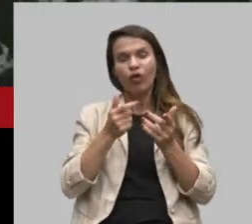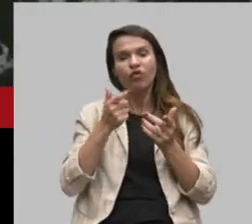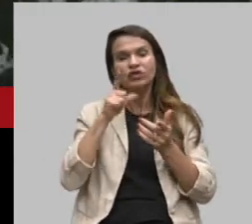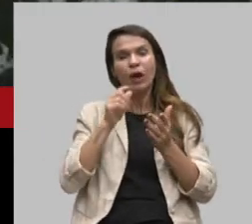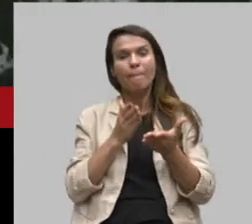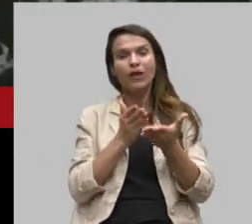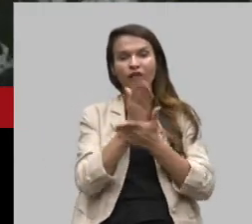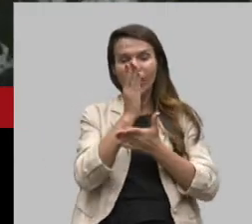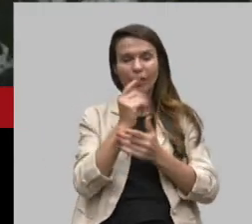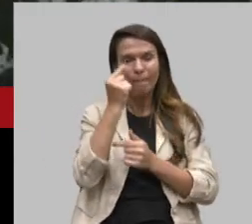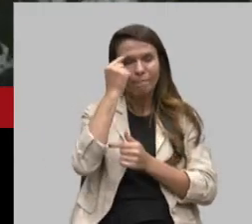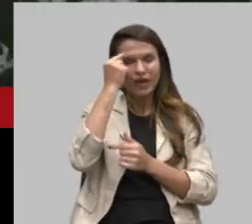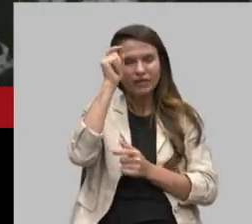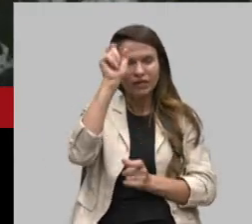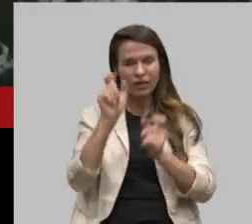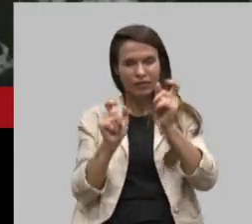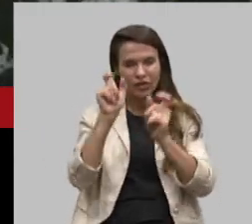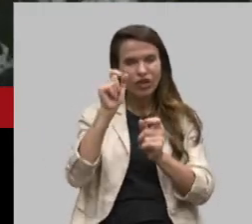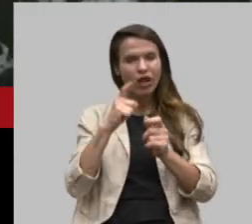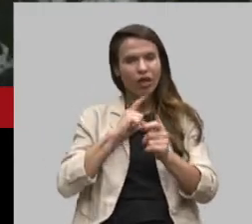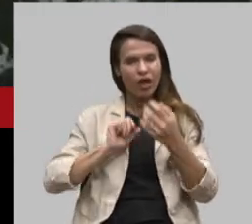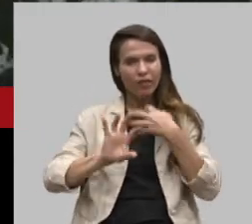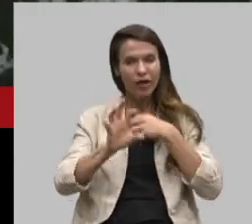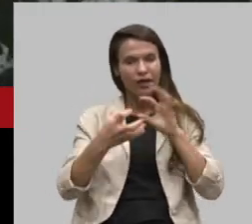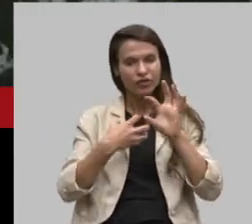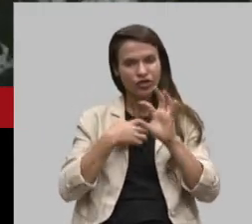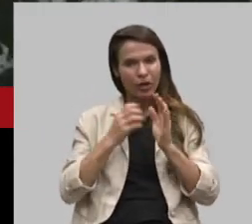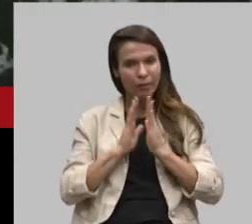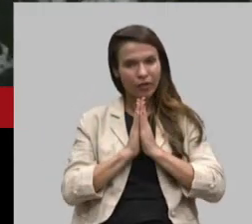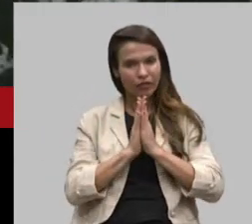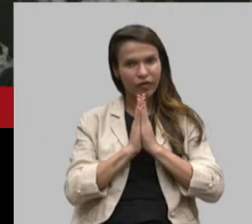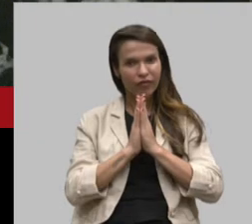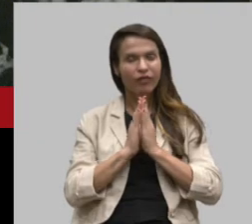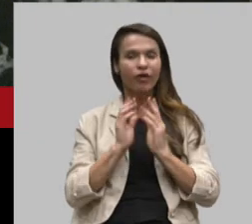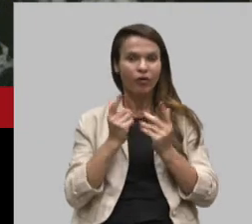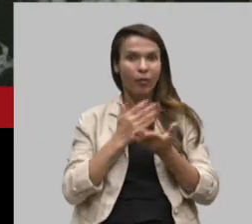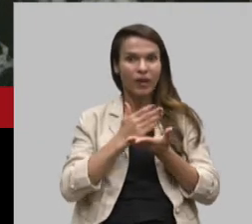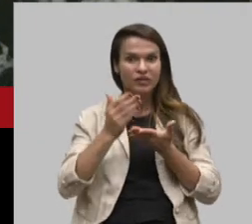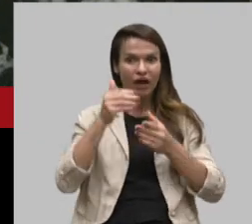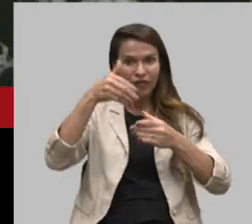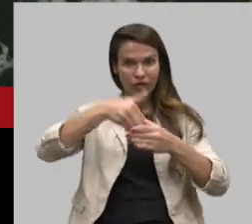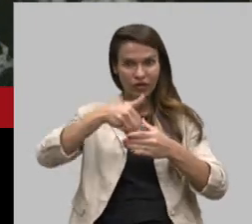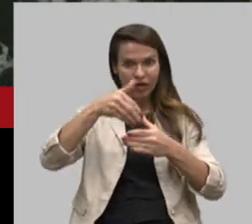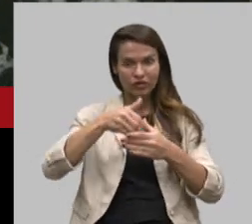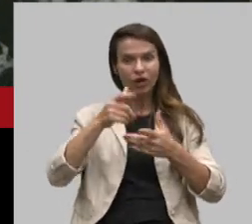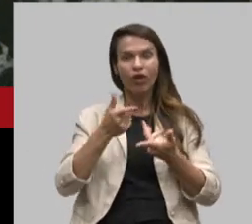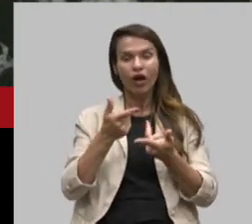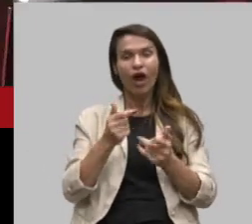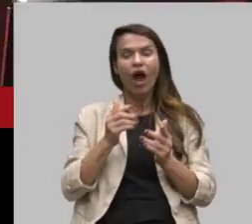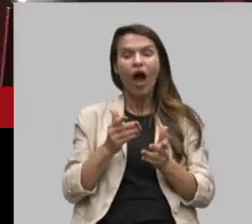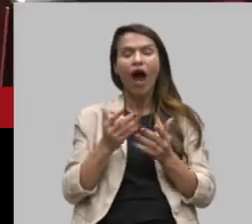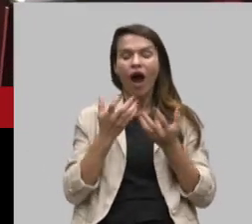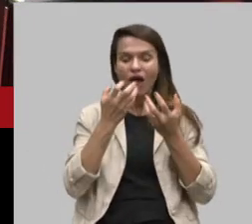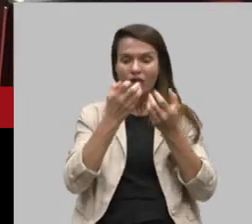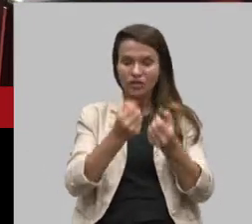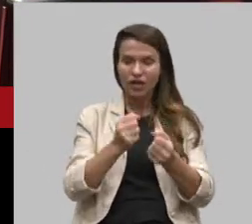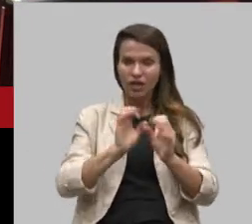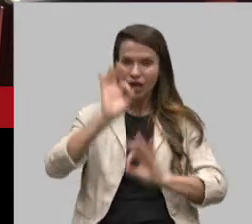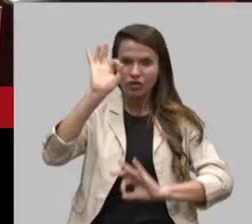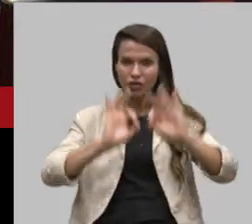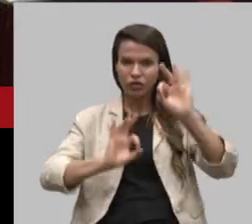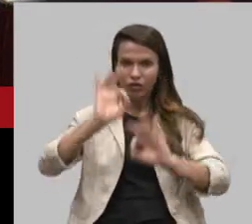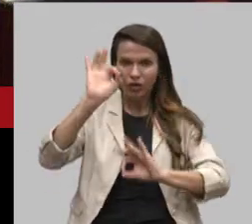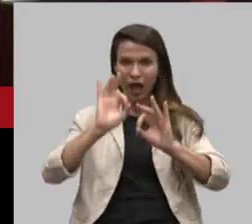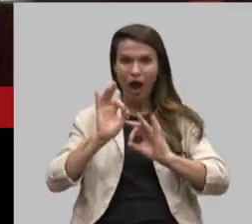Então pense nessas pessoas ten empatia por favor então podem vamos começar a votação quem é a favor dessa organização a partir de